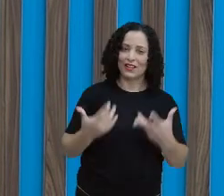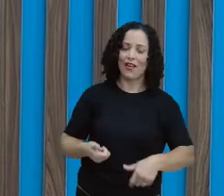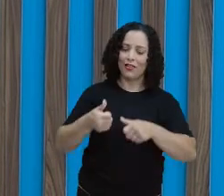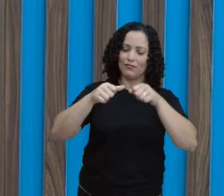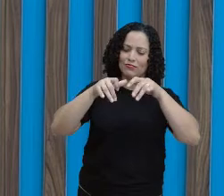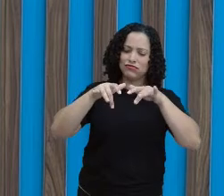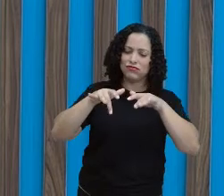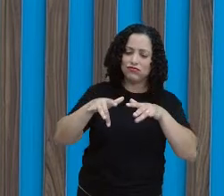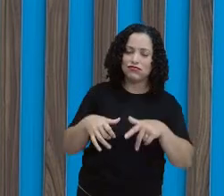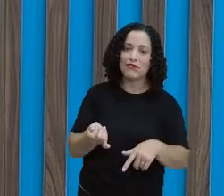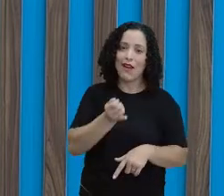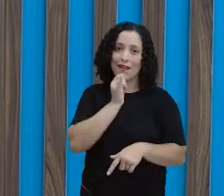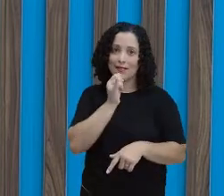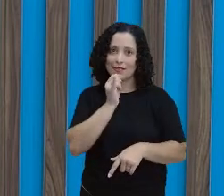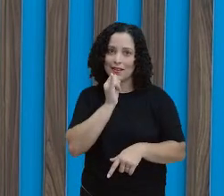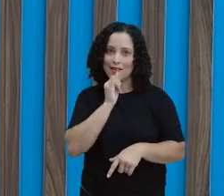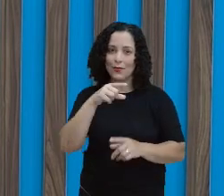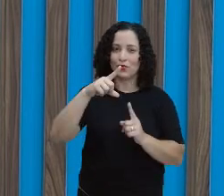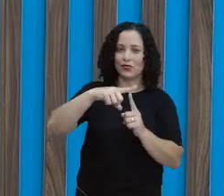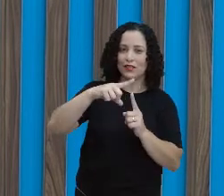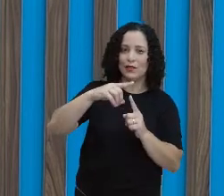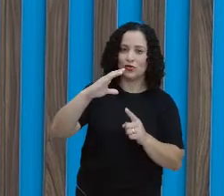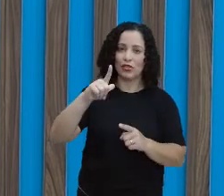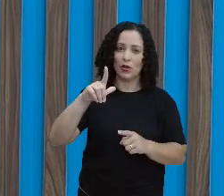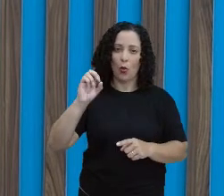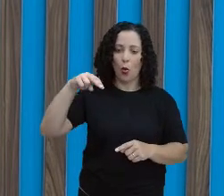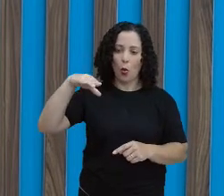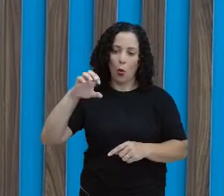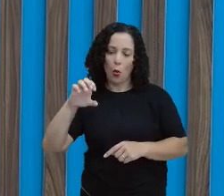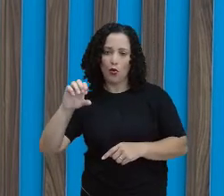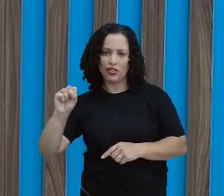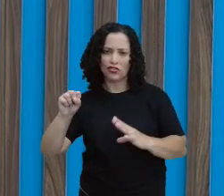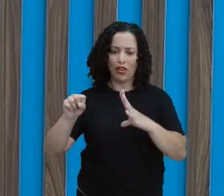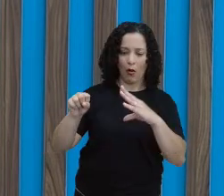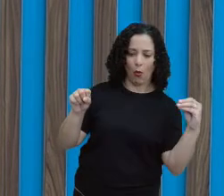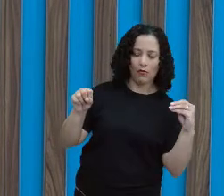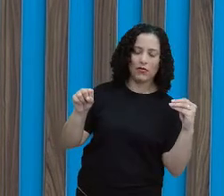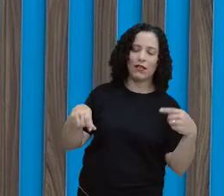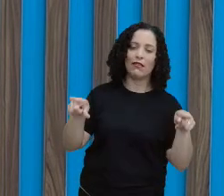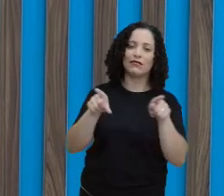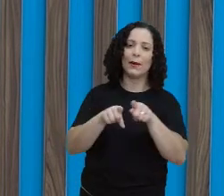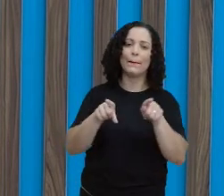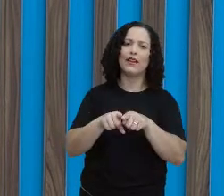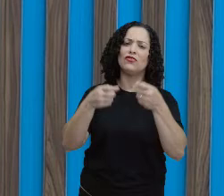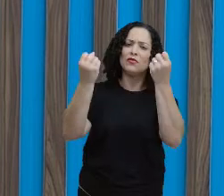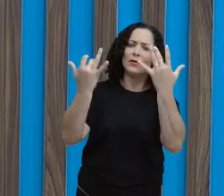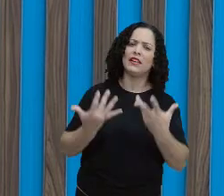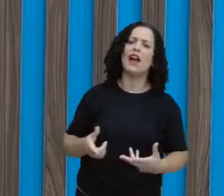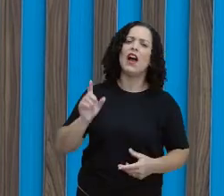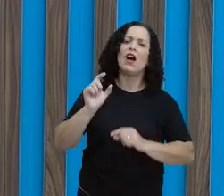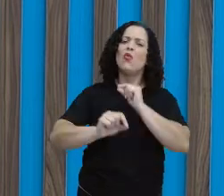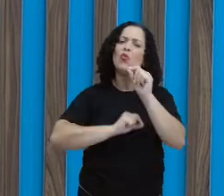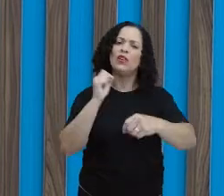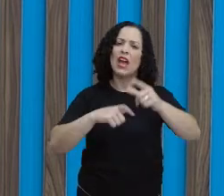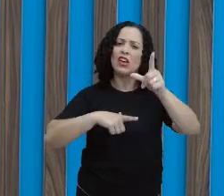aqui exemplos, ele falou de clones, que já ouviu falar. Olha aí. Ele falou aqui da estrela do mar, né? Que